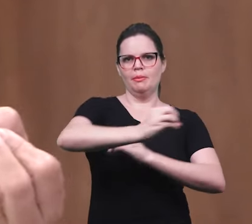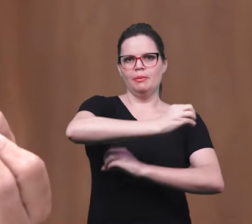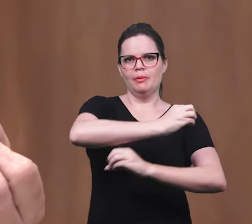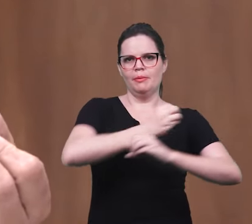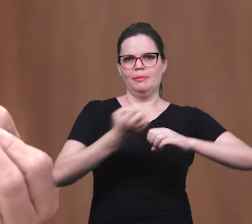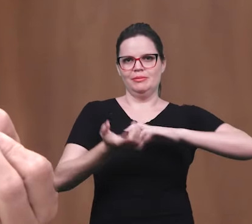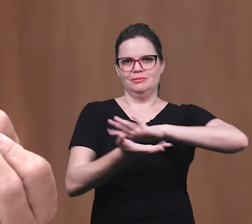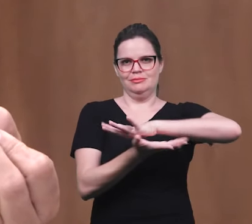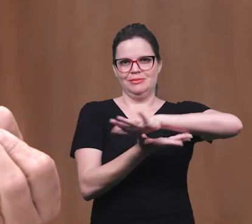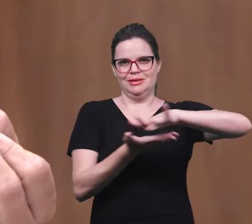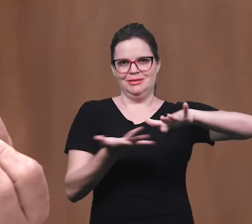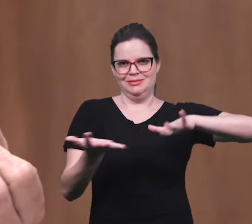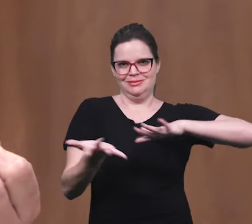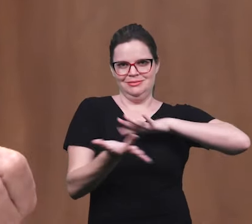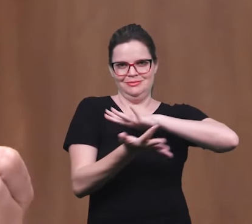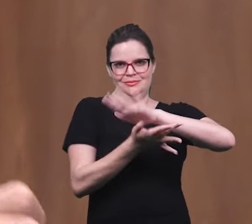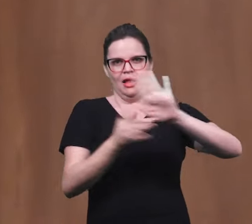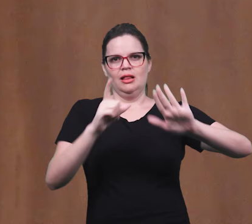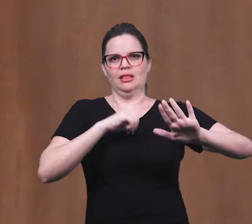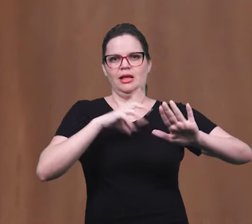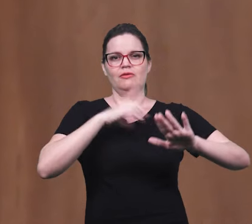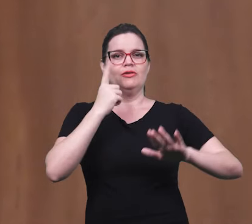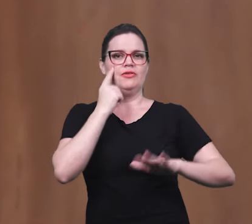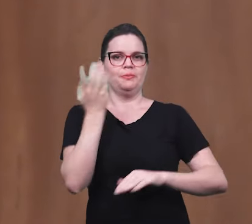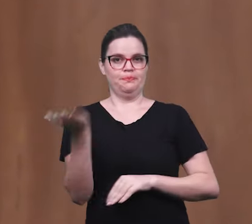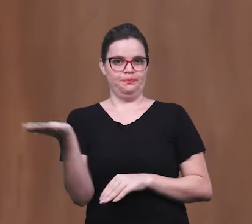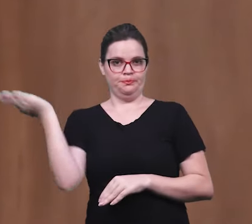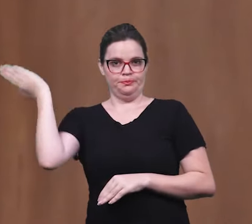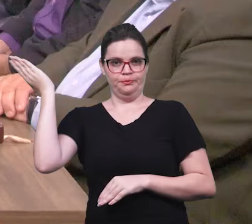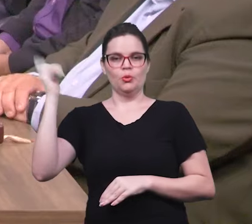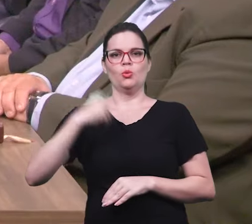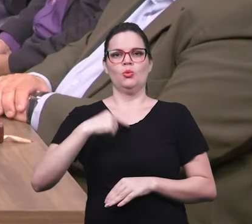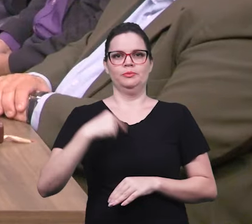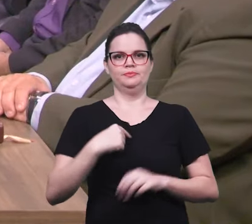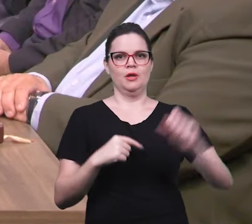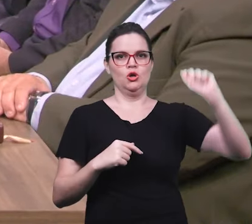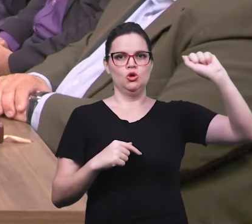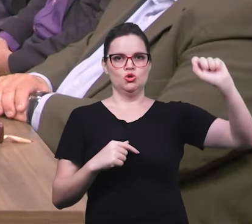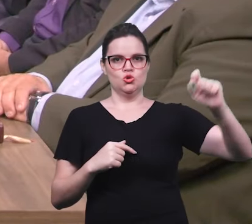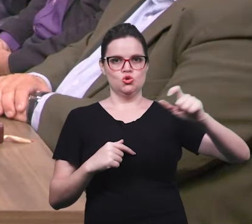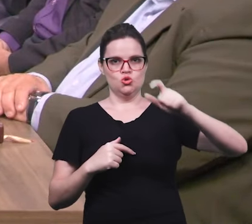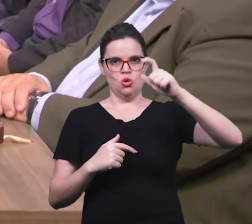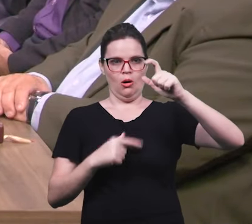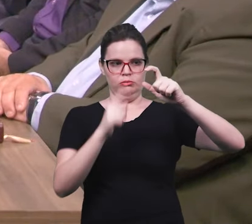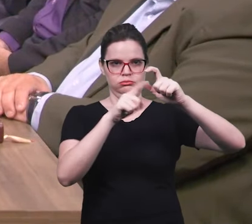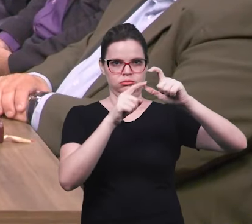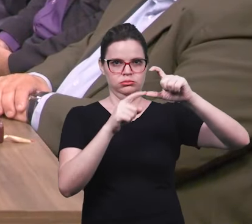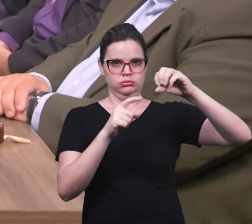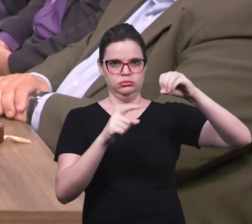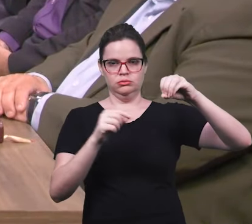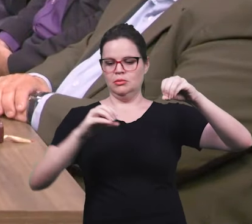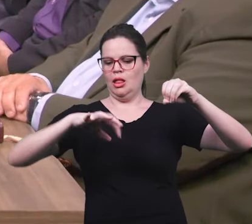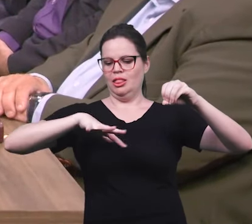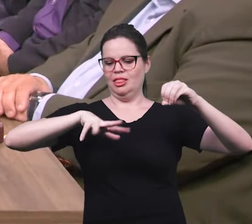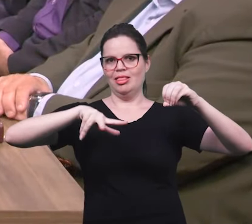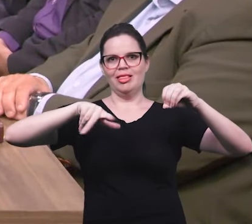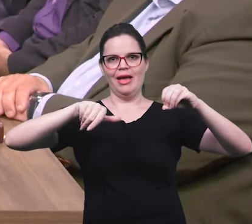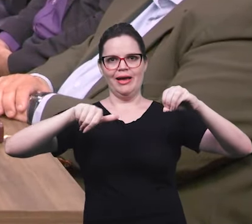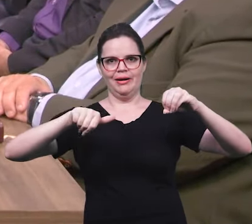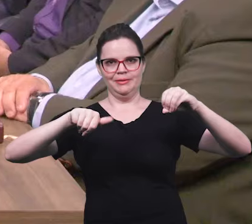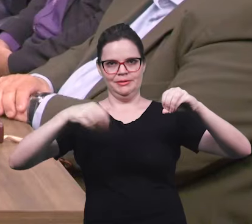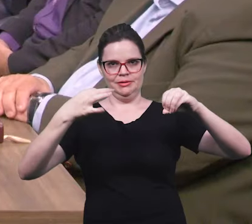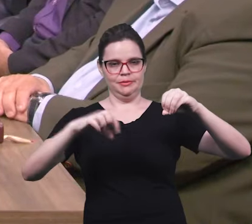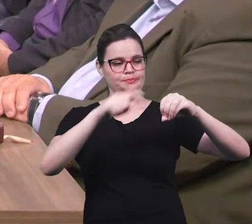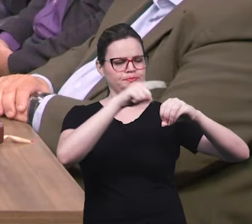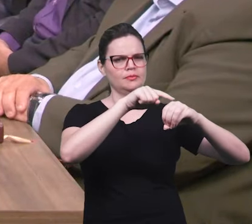uns com os outros. Então você vê, nós temos uma imagem aqui que é da Terra em órbita do Sol. O que acontece? O Sol ele tem uma